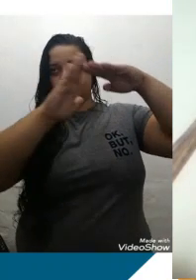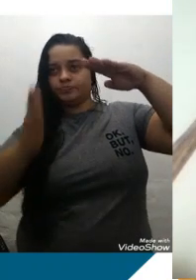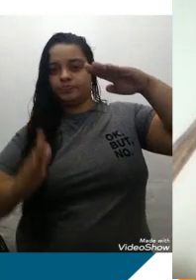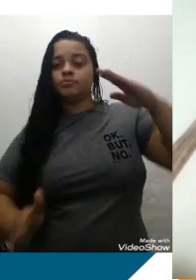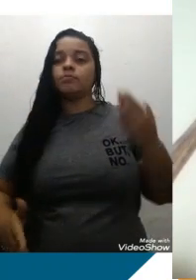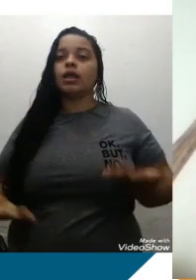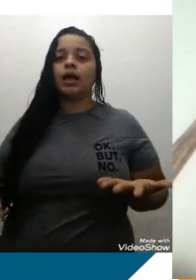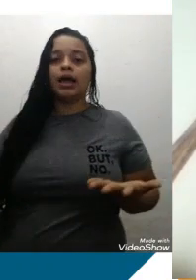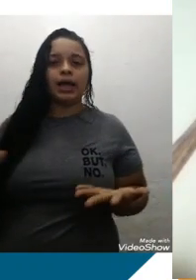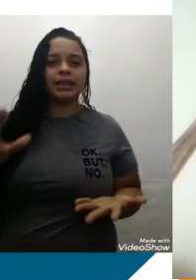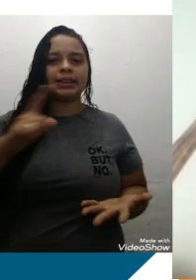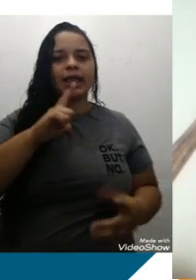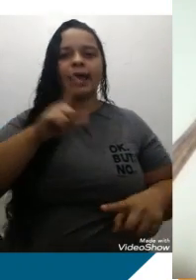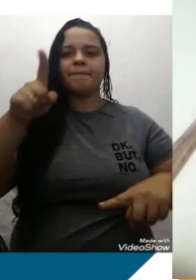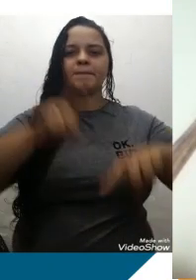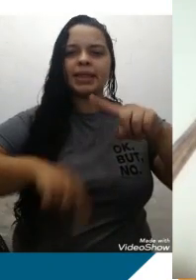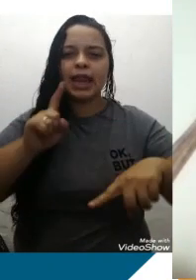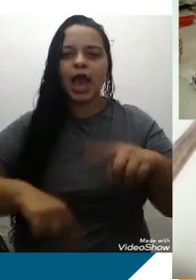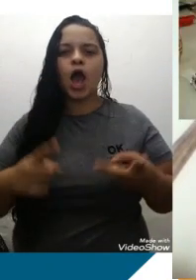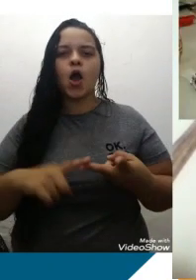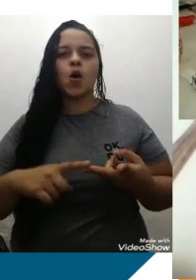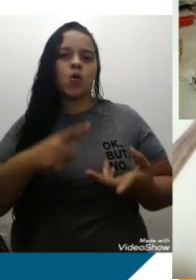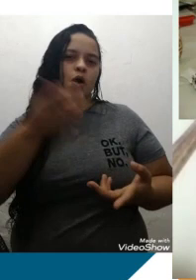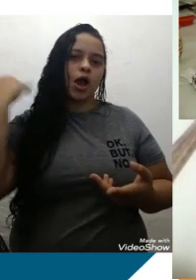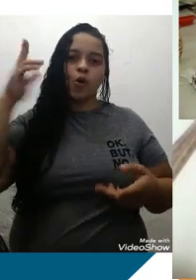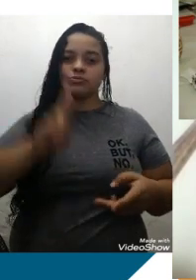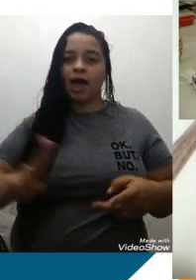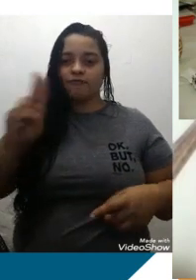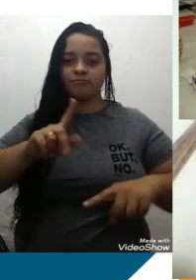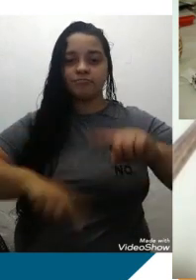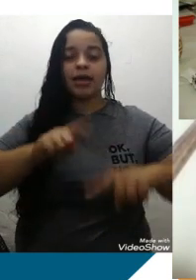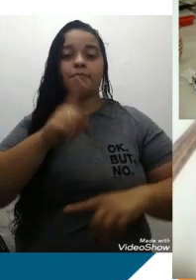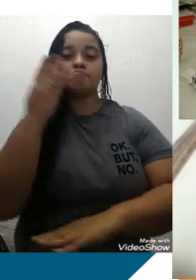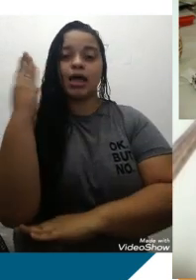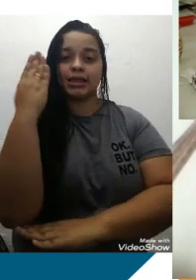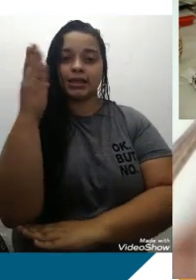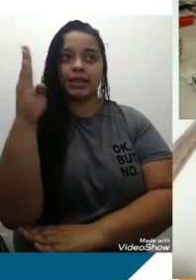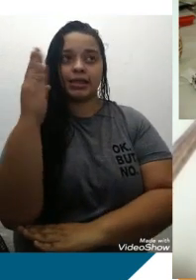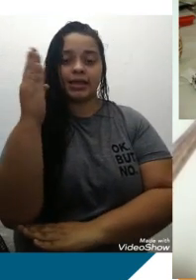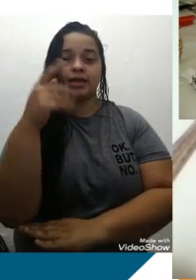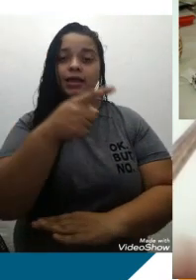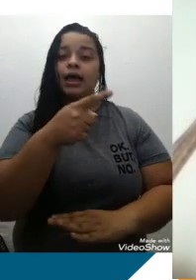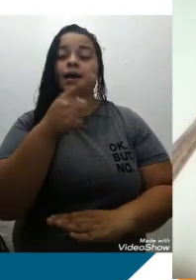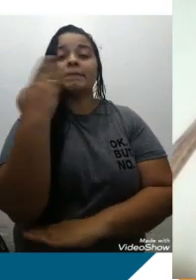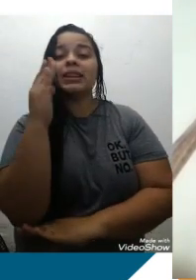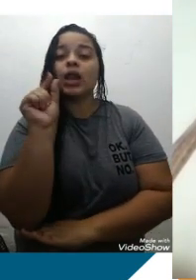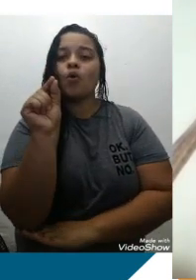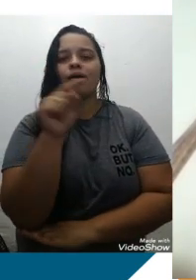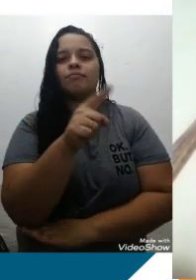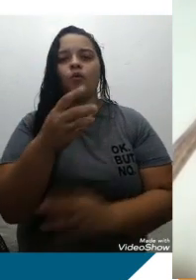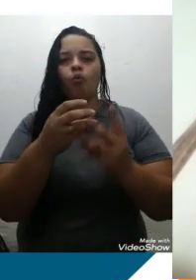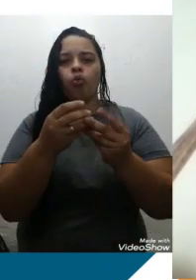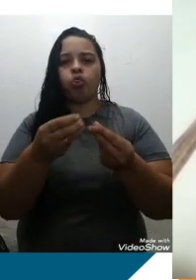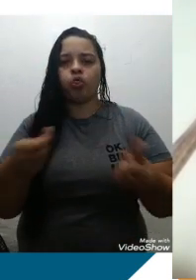parte das ferramentas e dos materiais que eles utilizavam eram feitos de madeira. A madeira, ao longo do tempo, ela se decompõe.